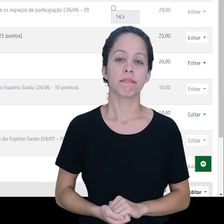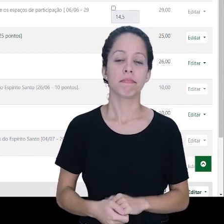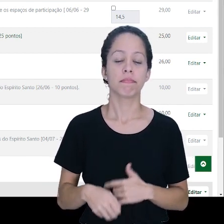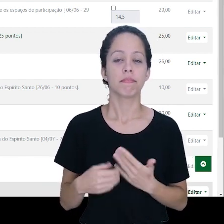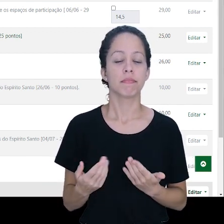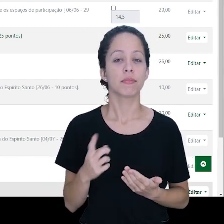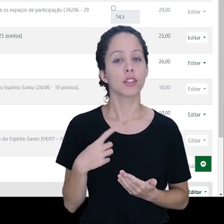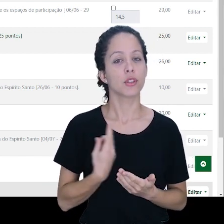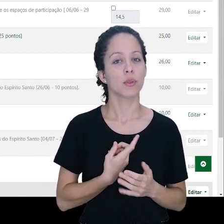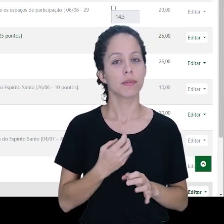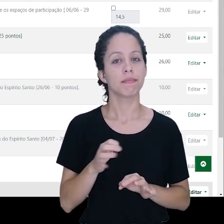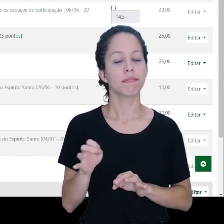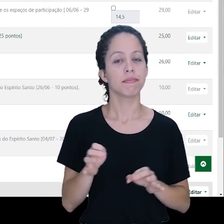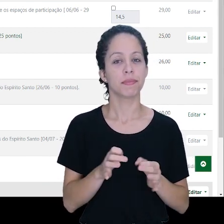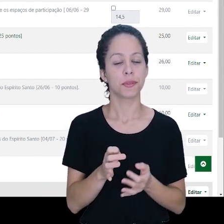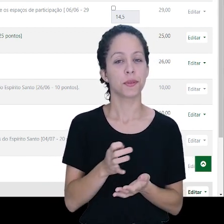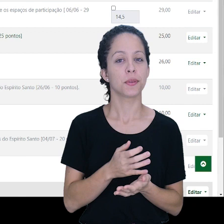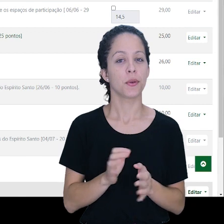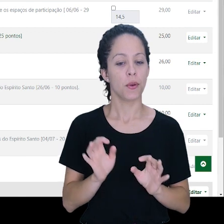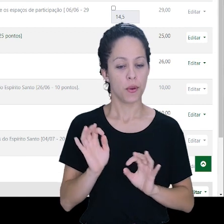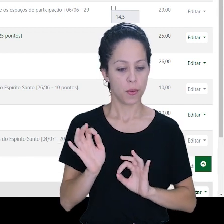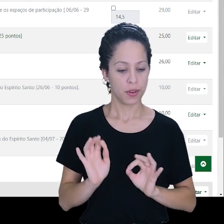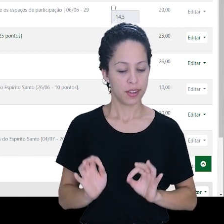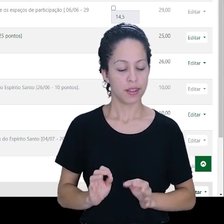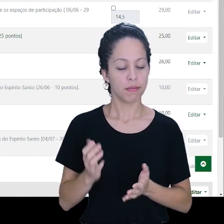começamos a organizar